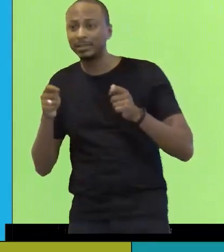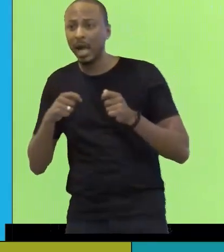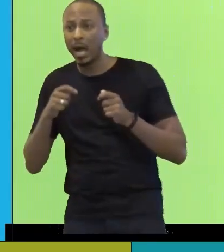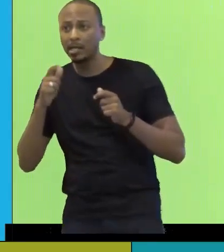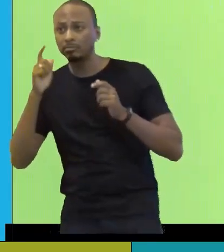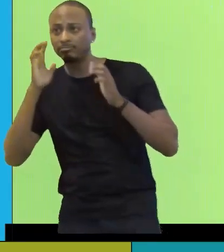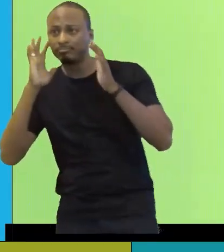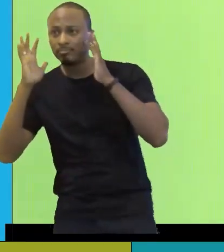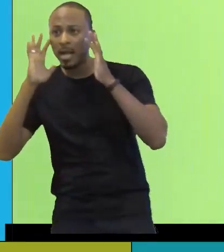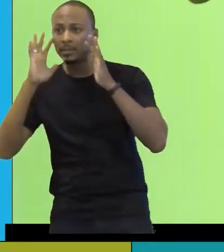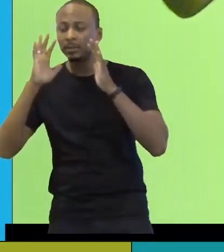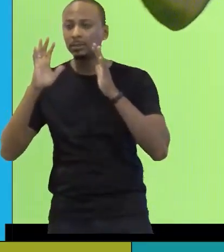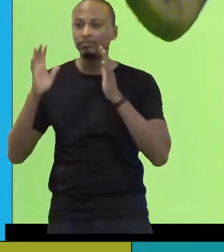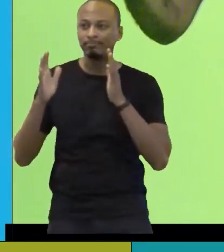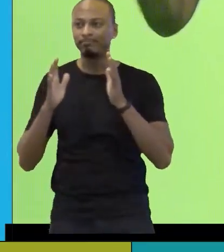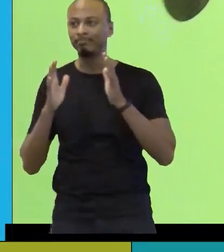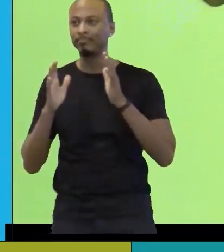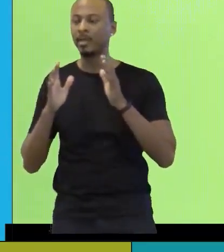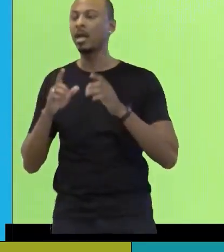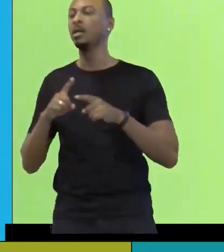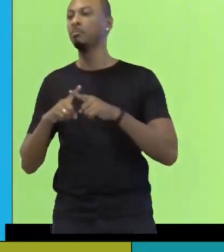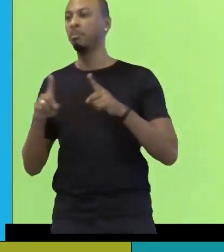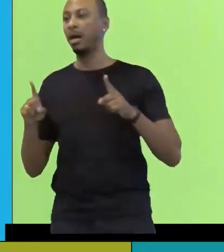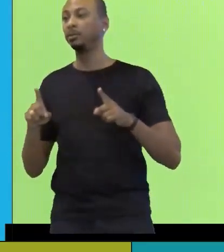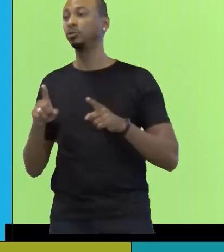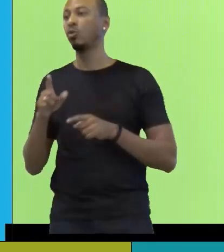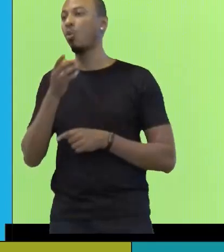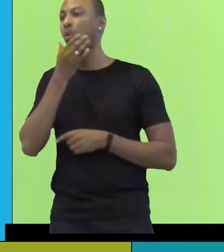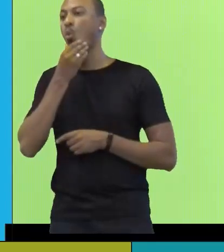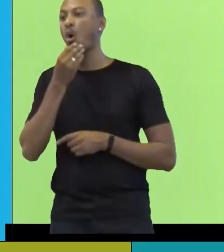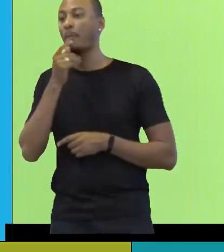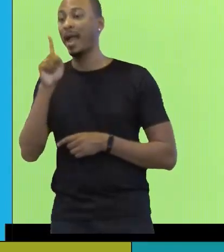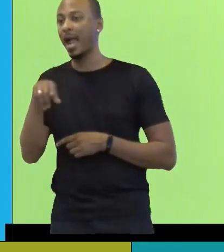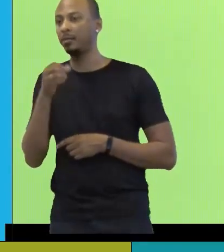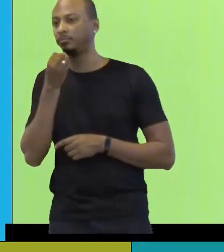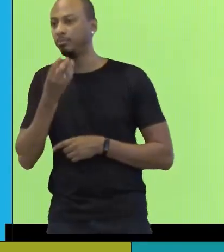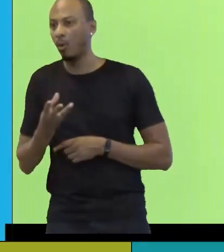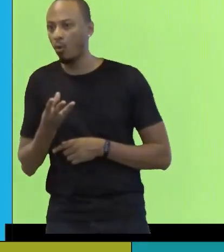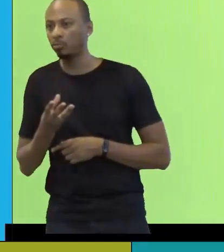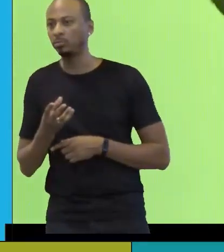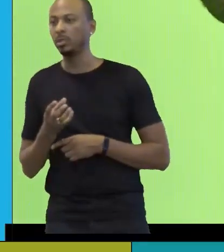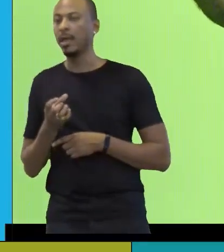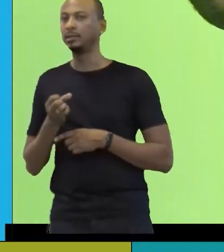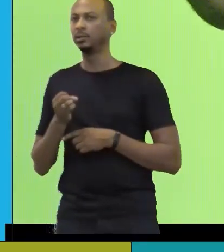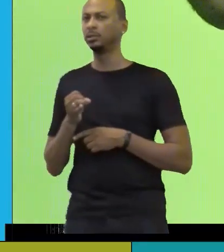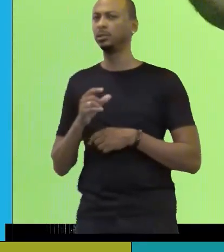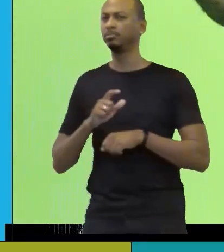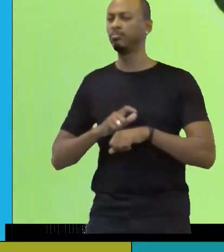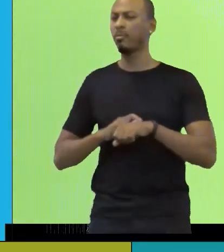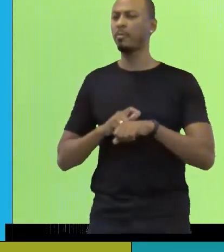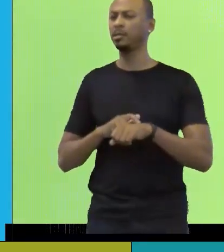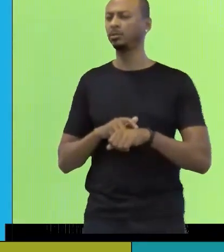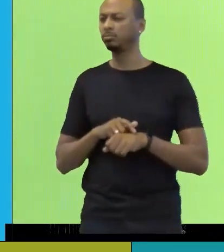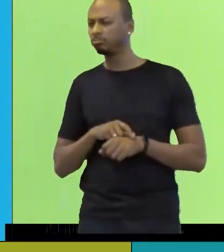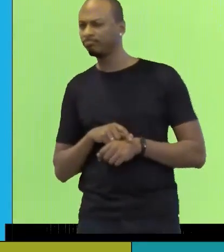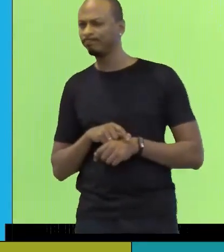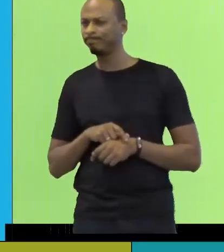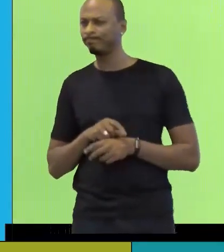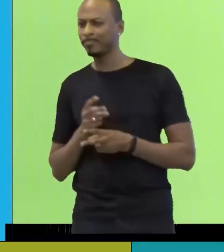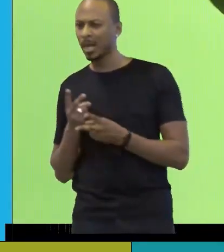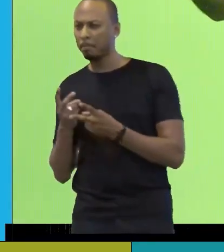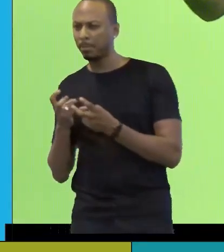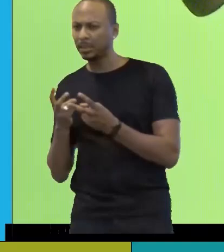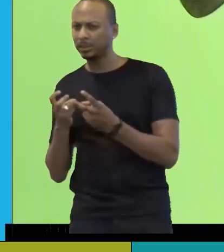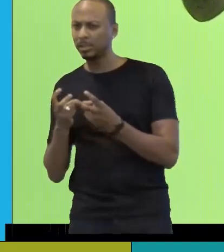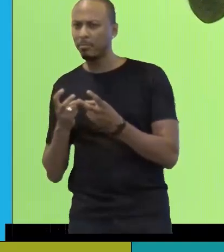as circunstâncias permitem que ele seja. No momento em que ele percebe que as circunstâncias já